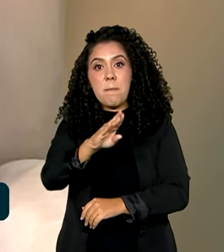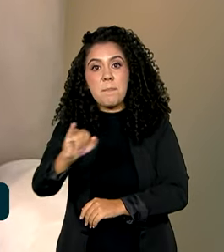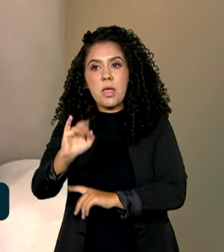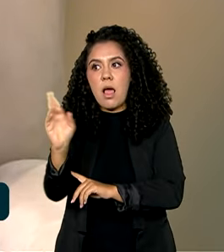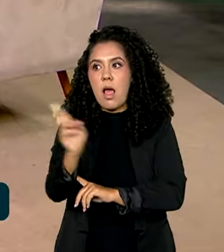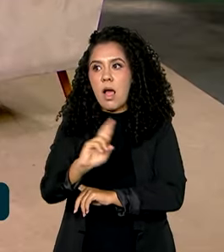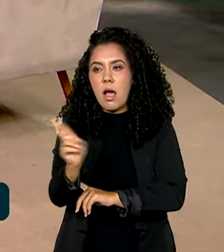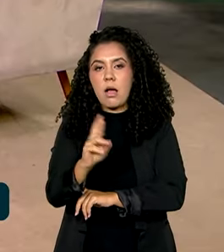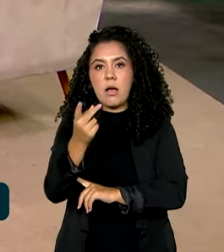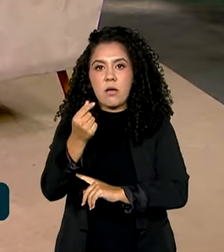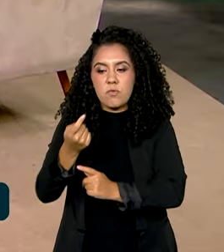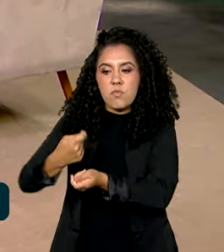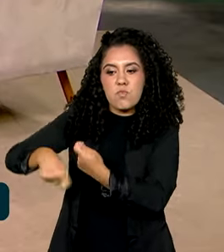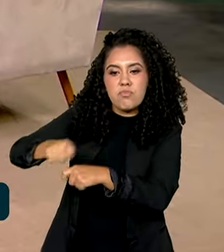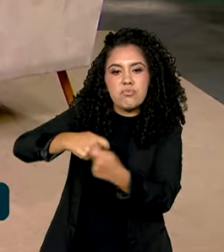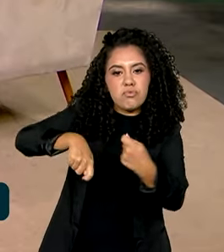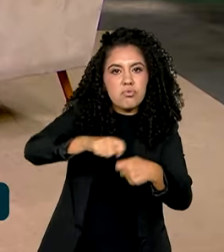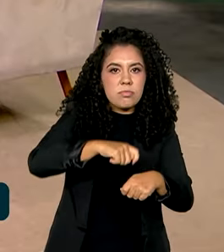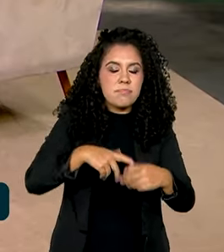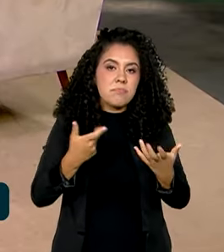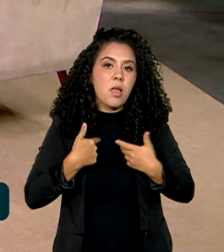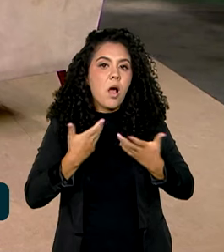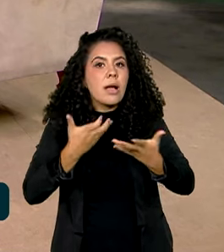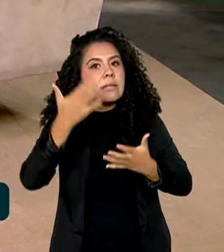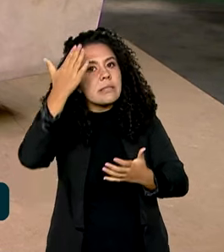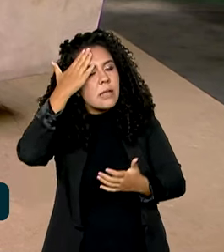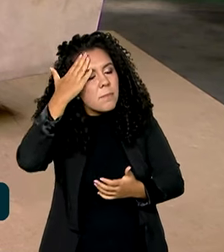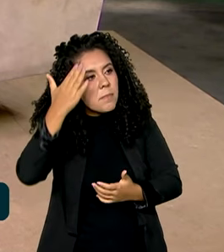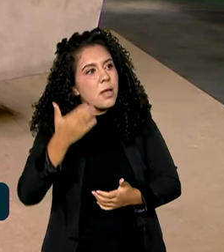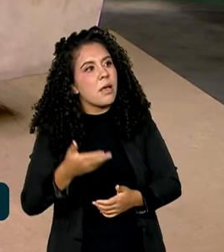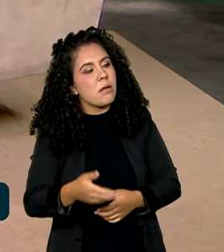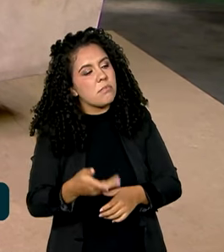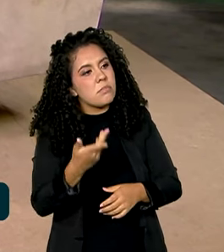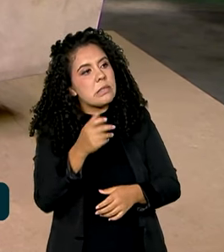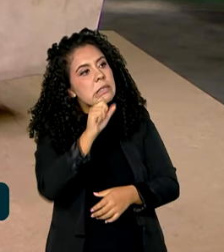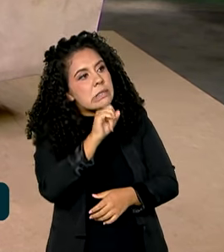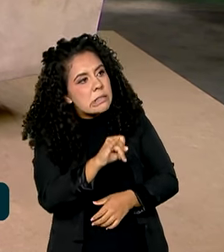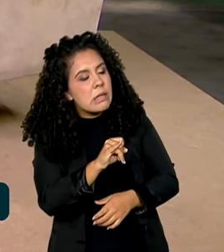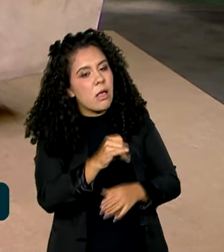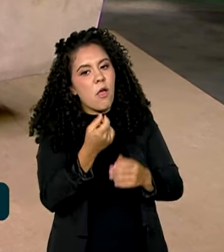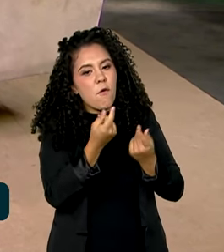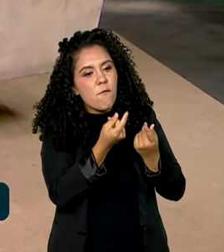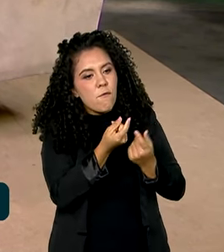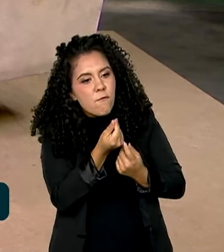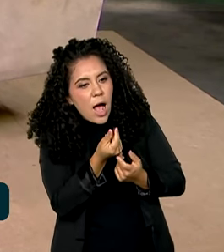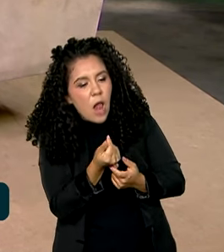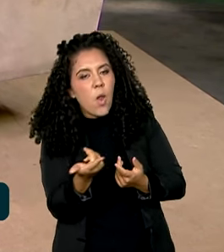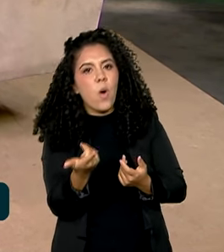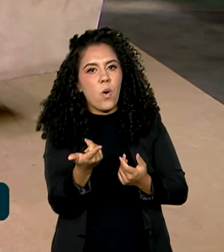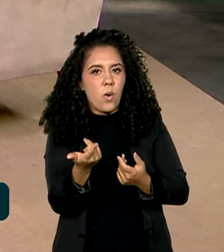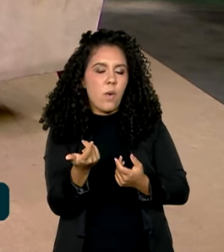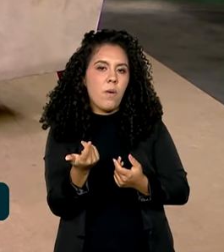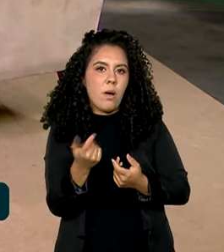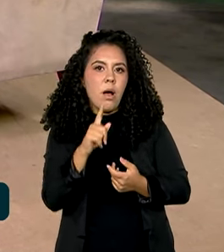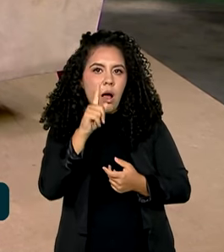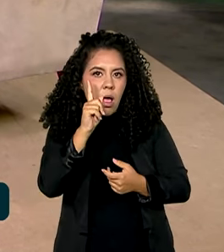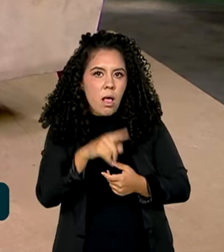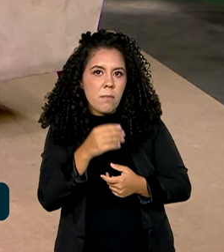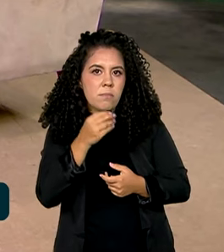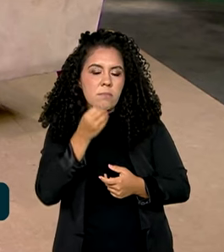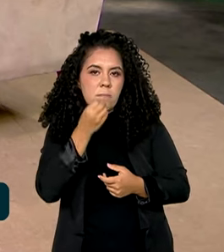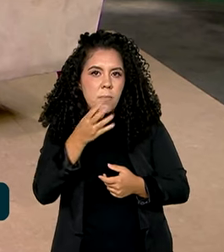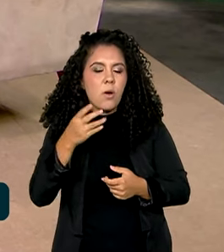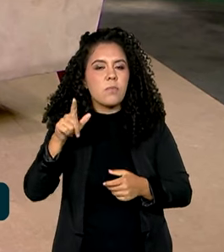dívidas renegociadas, né? Eu queria saber da senhora se esses valores atendem assim, ao que o governo